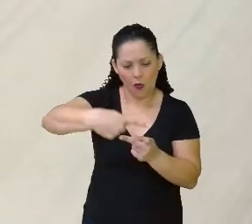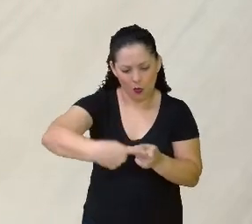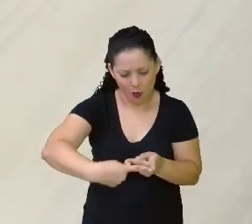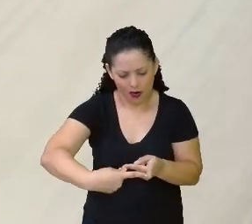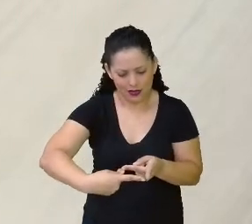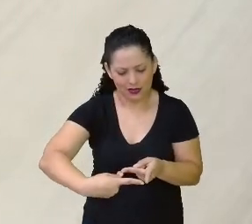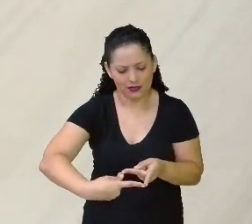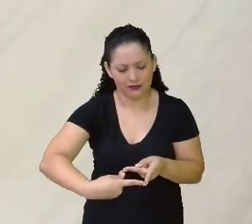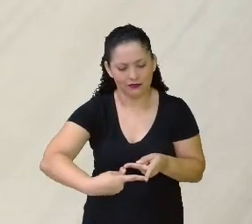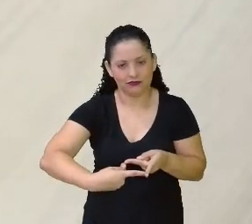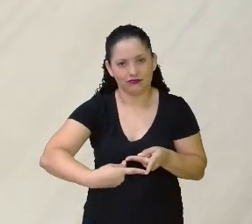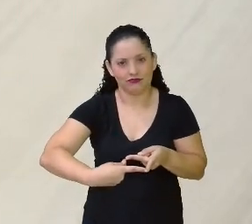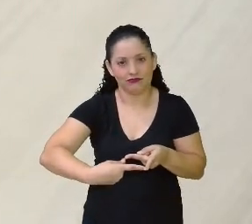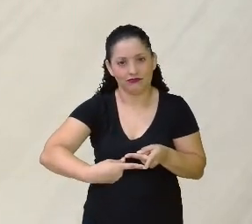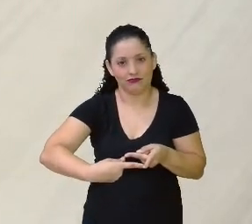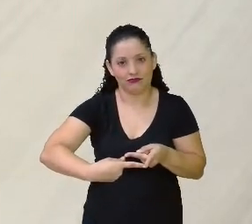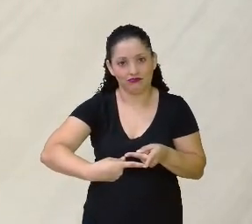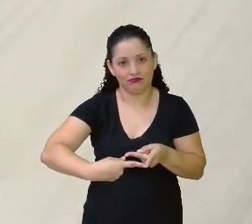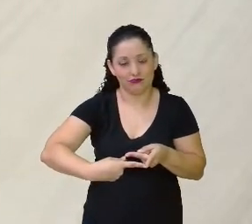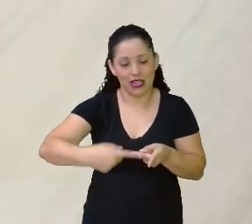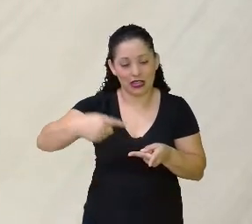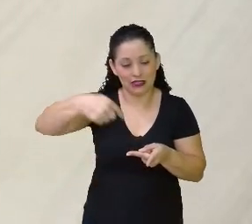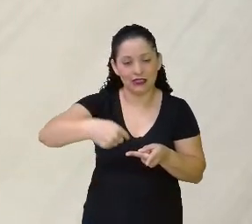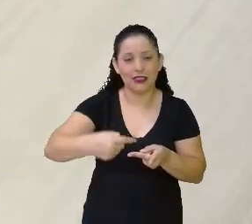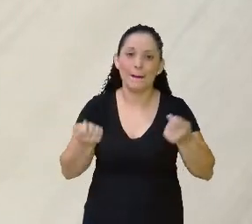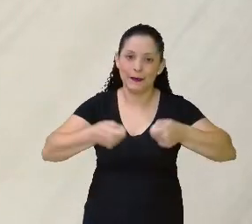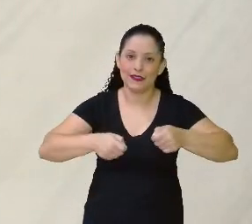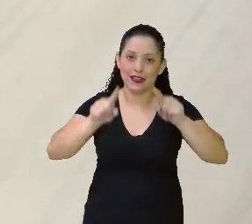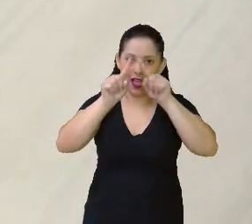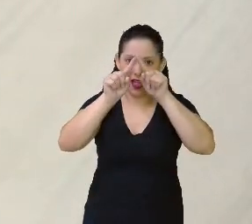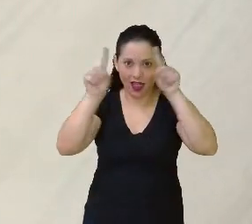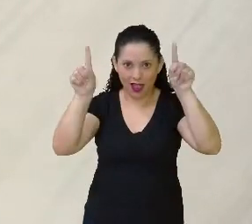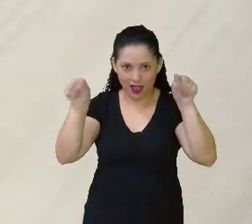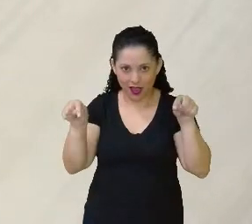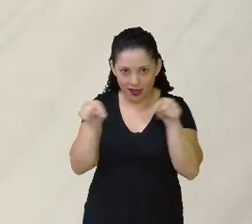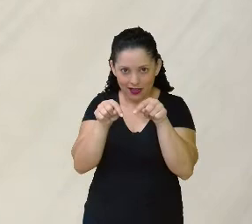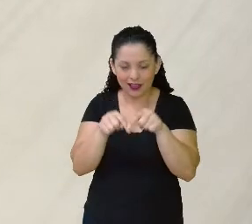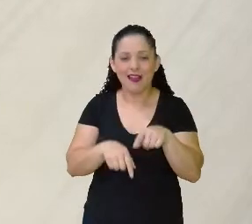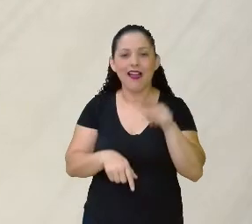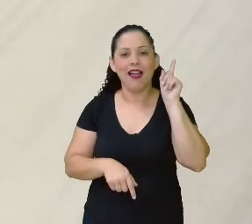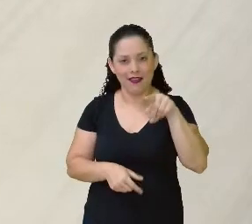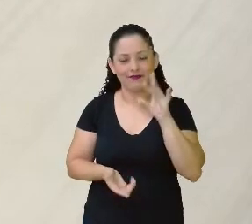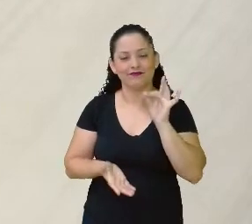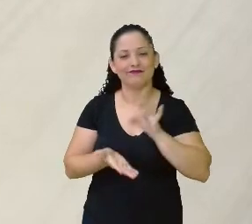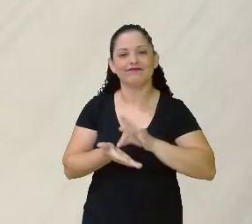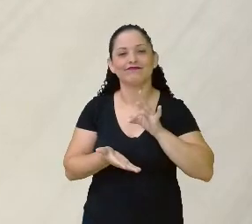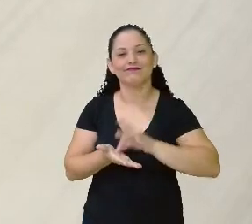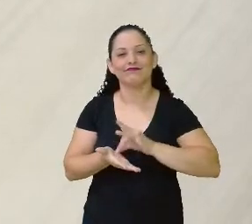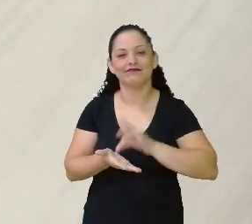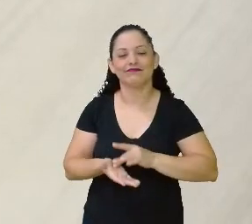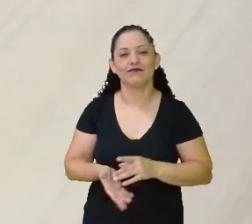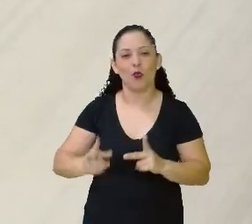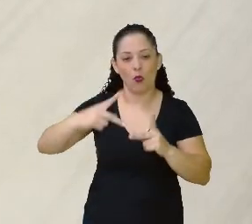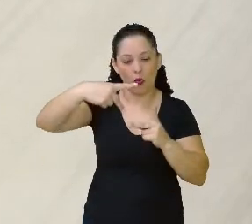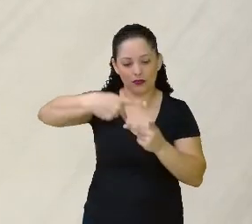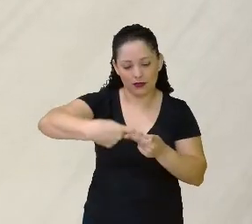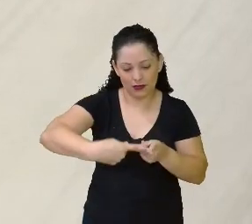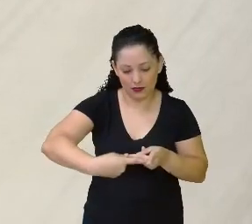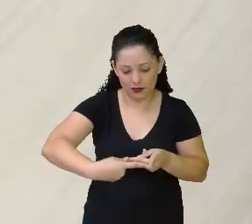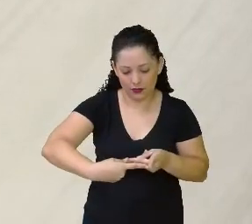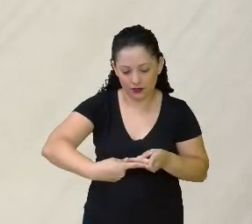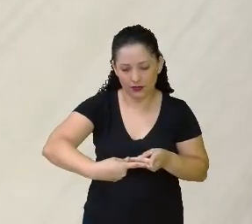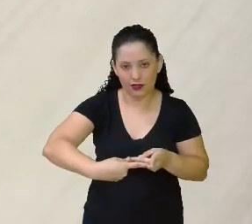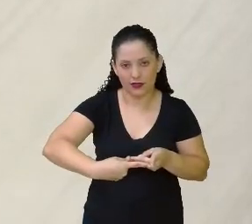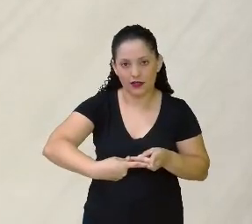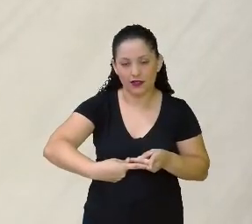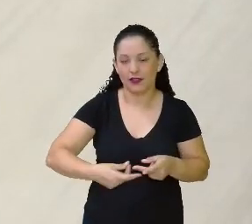figura da base tem que ser um quadrado. É isso? Claro que é. Um quadrado. E